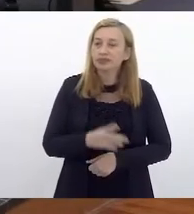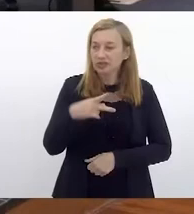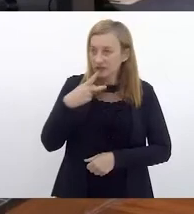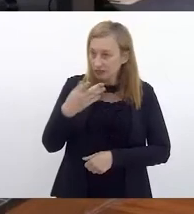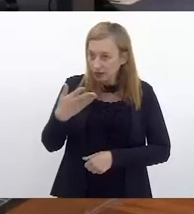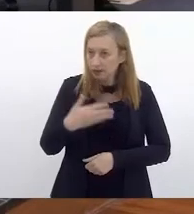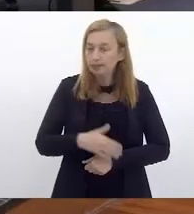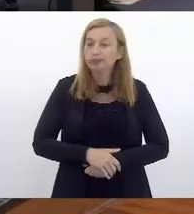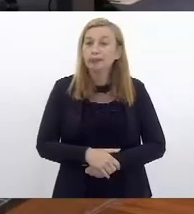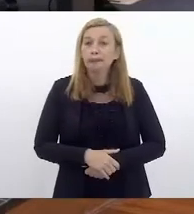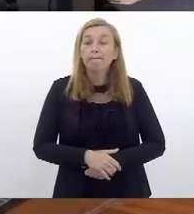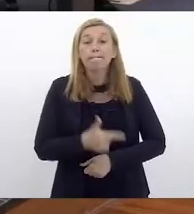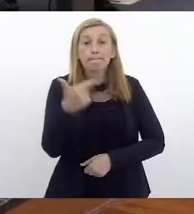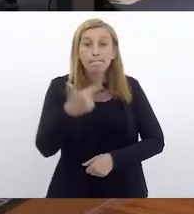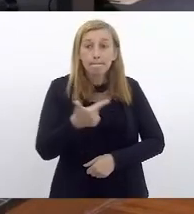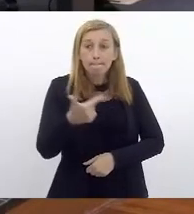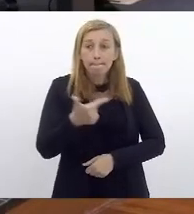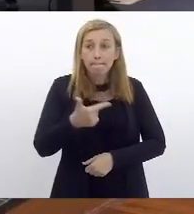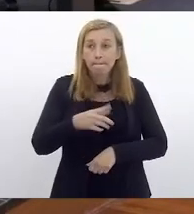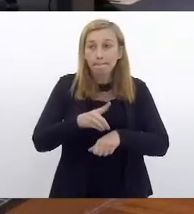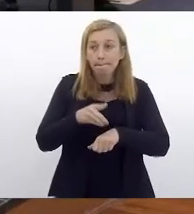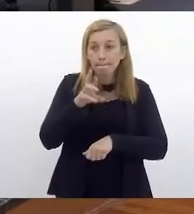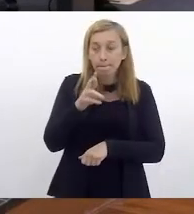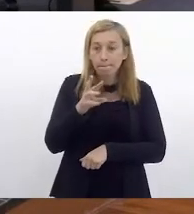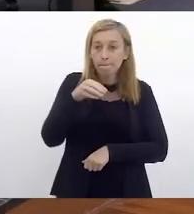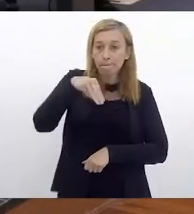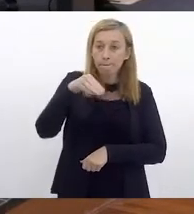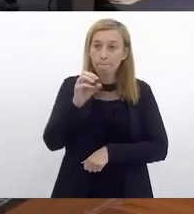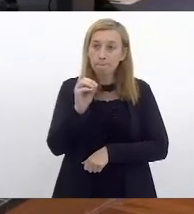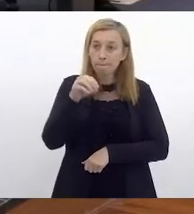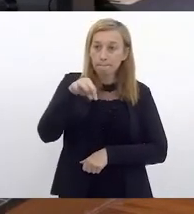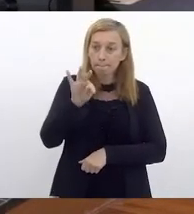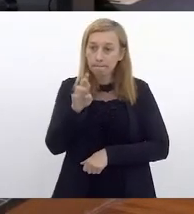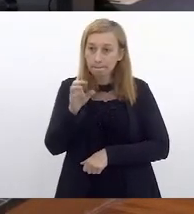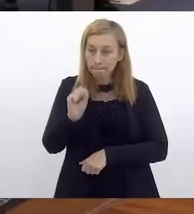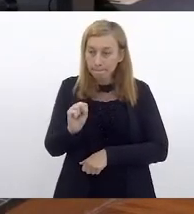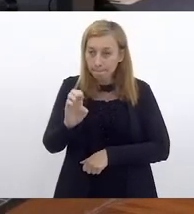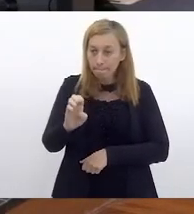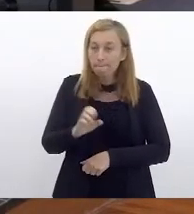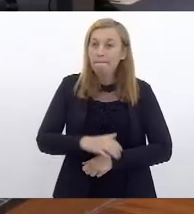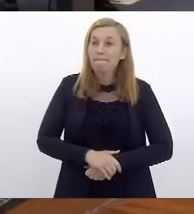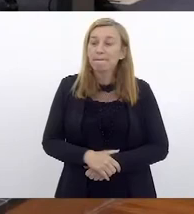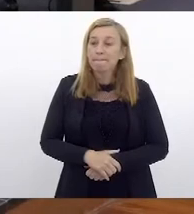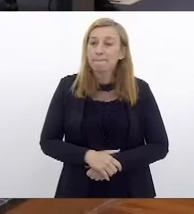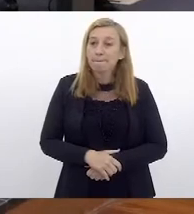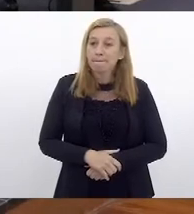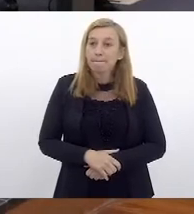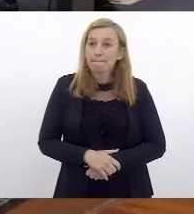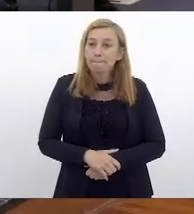ressalva. A segunda, doutor Montese, é